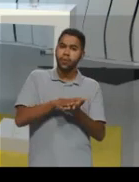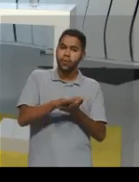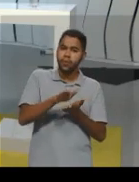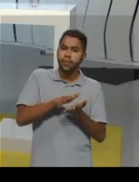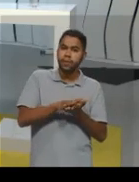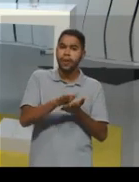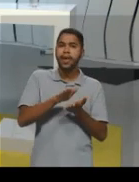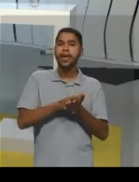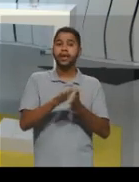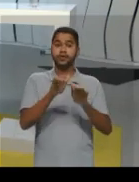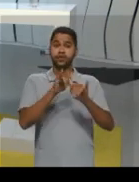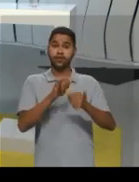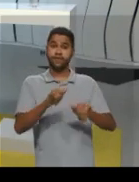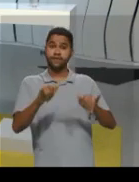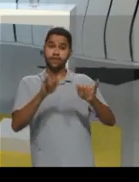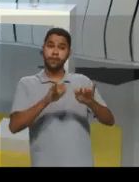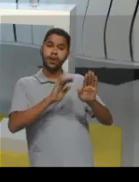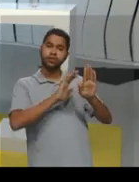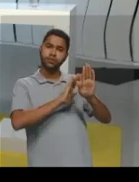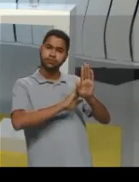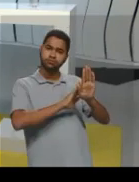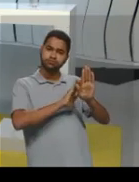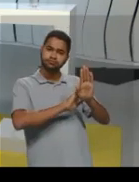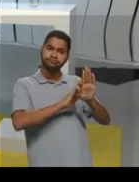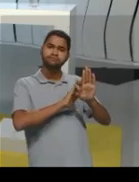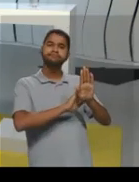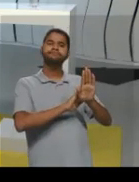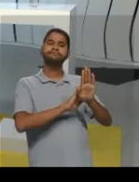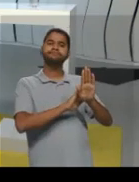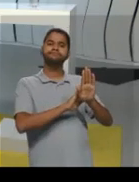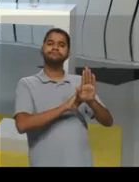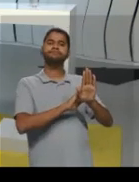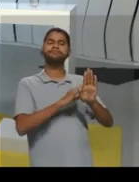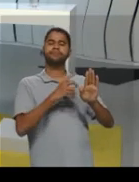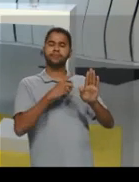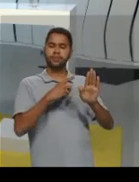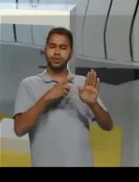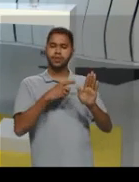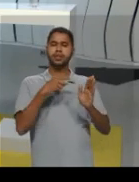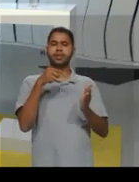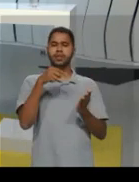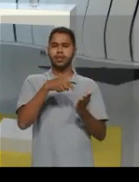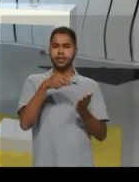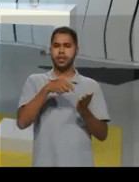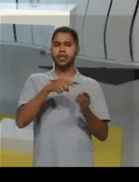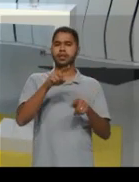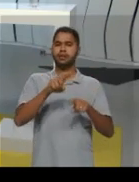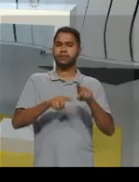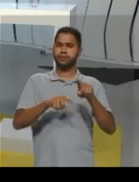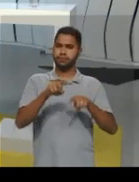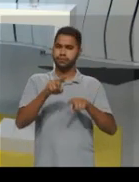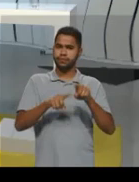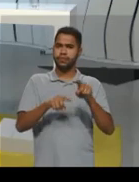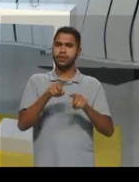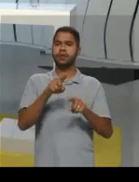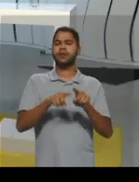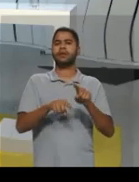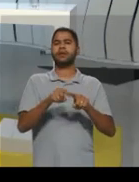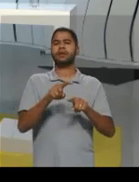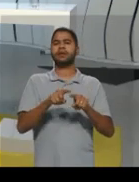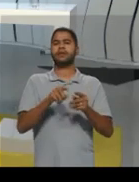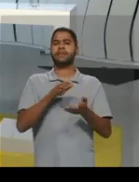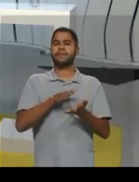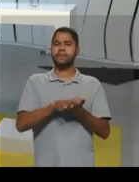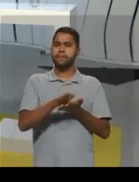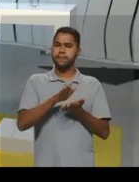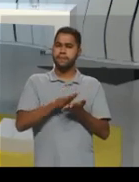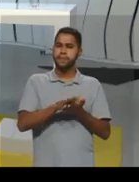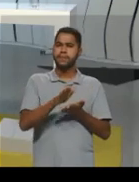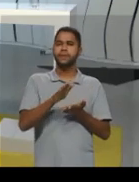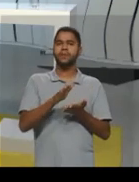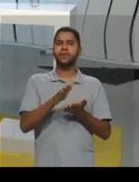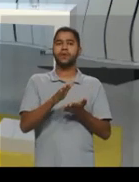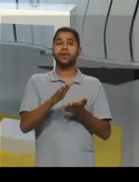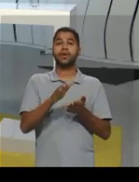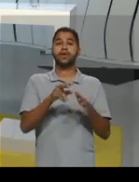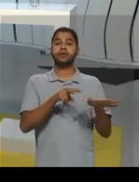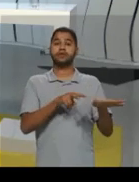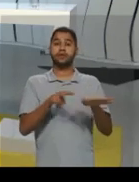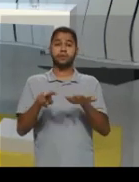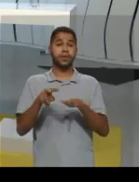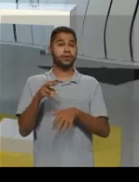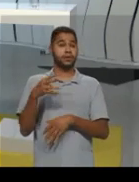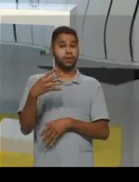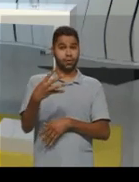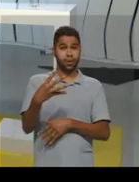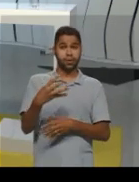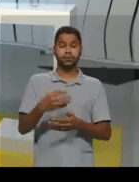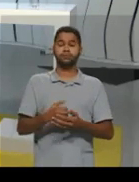informações implícitas estão lá no seu PET na semana 4. Tá bom?